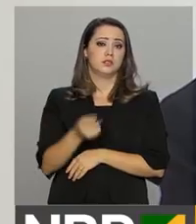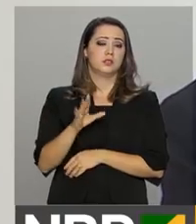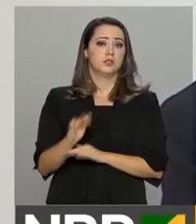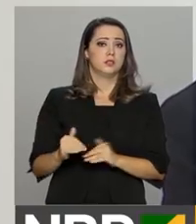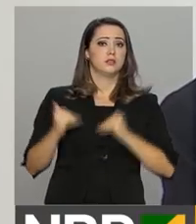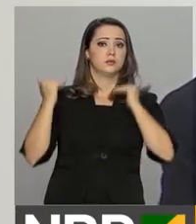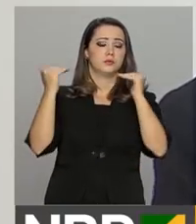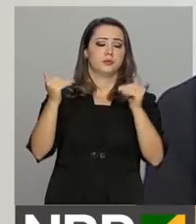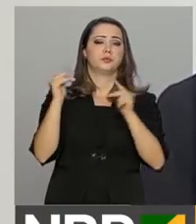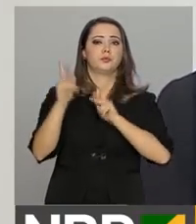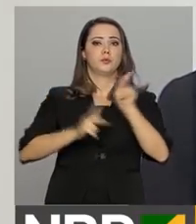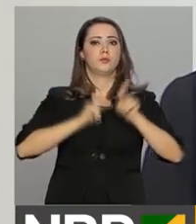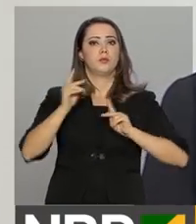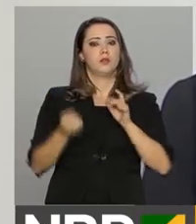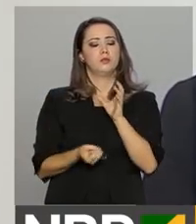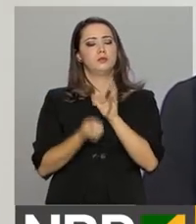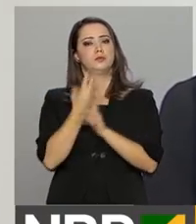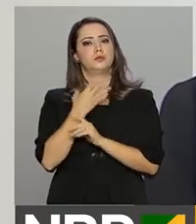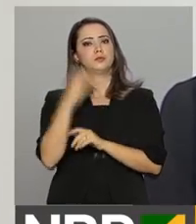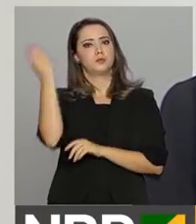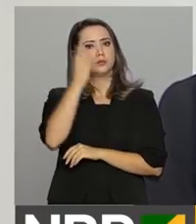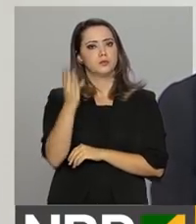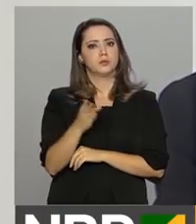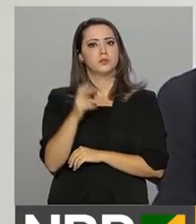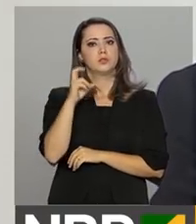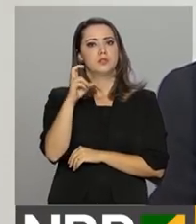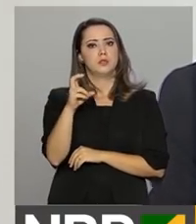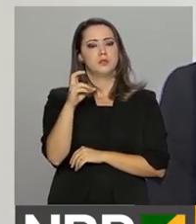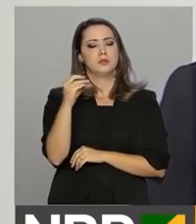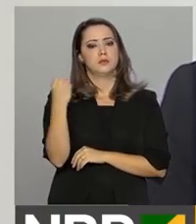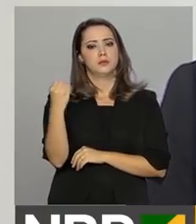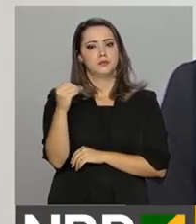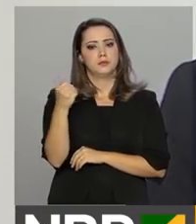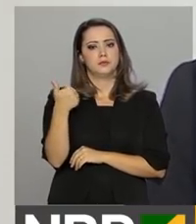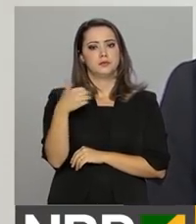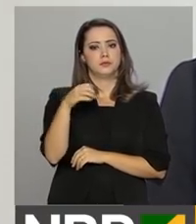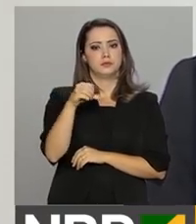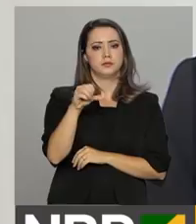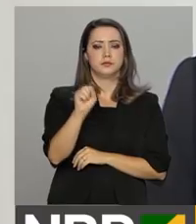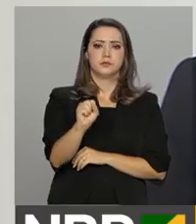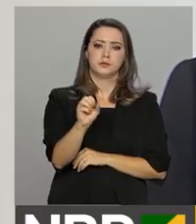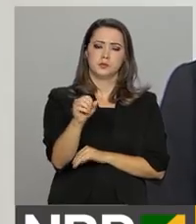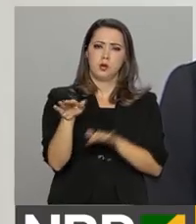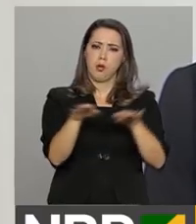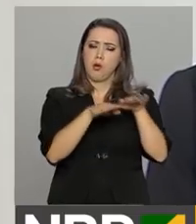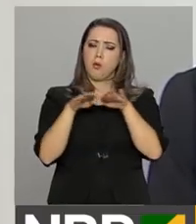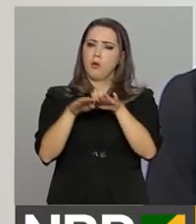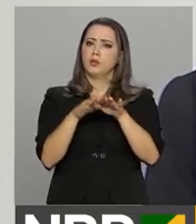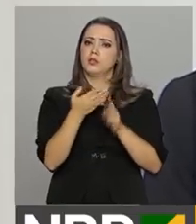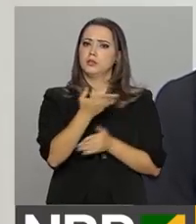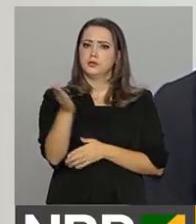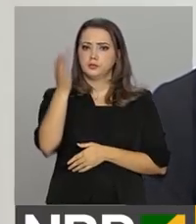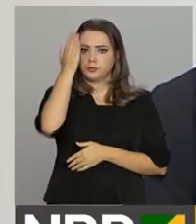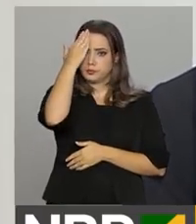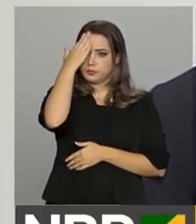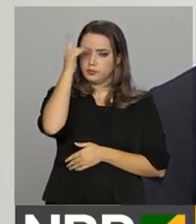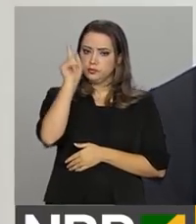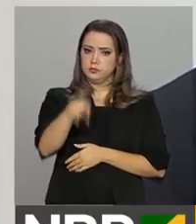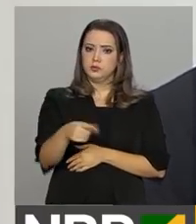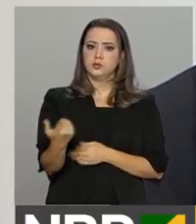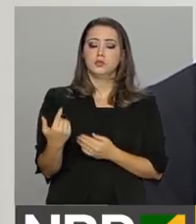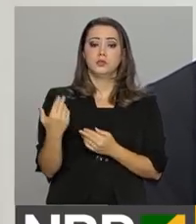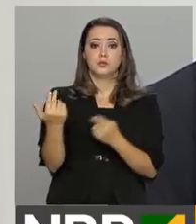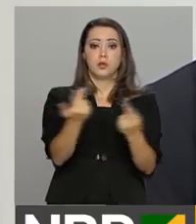soberania popular quando criou o estado brasileiro em 5 de outubro de 1988 a igualdade você está da qualificação a